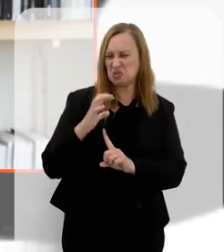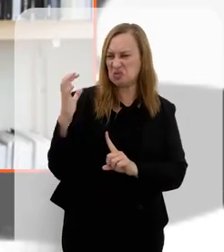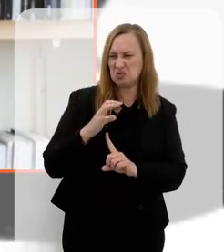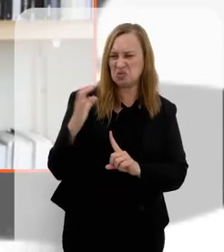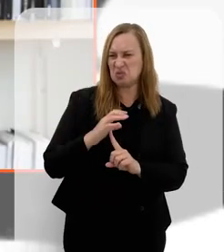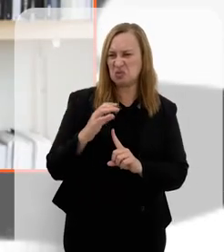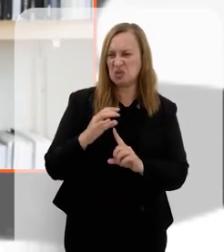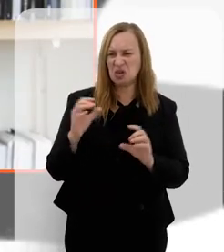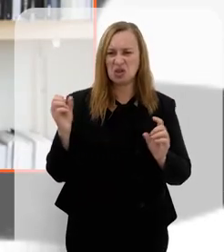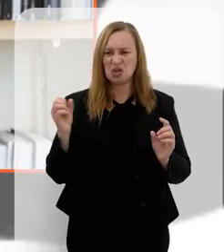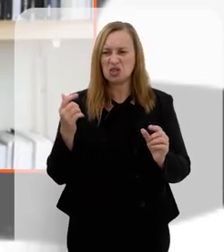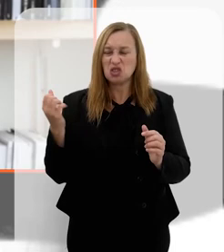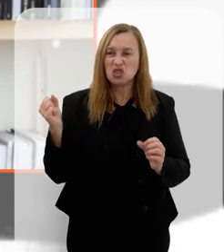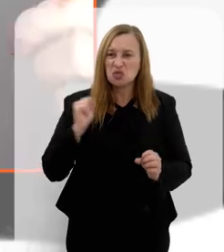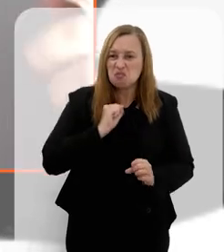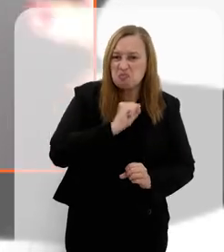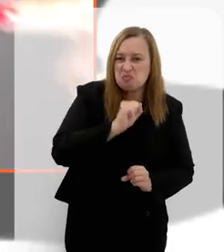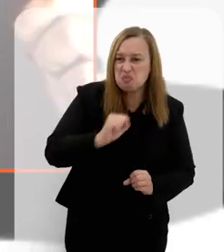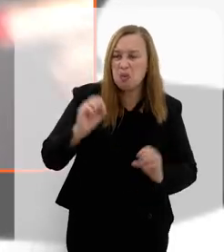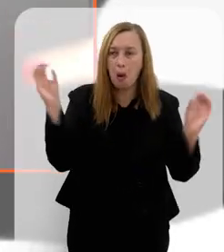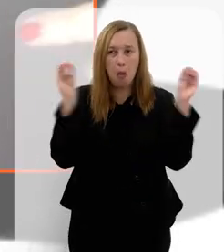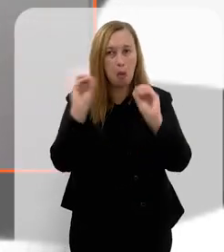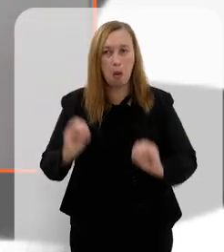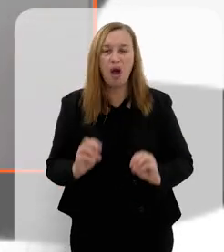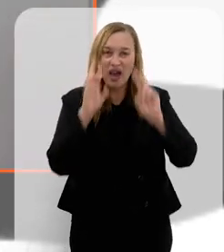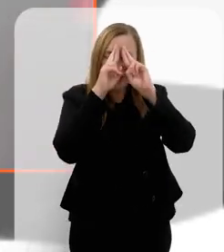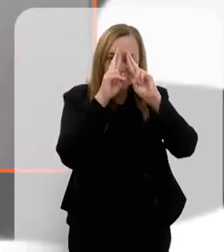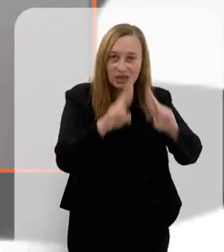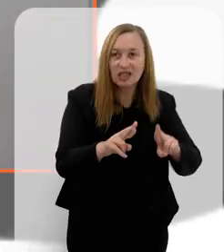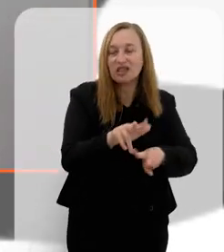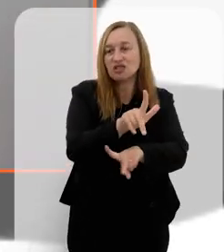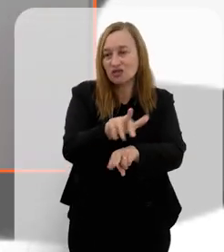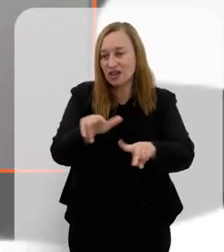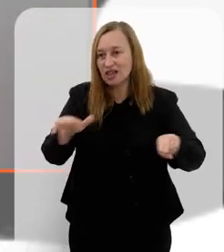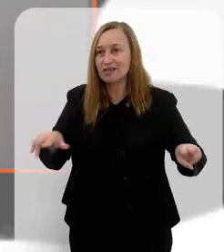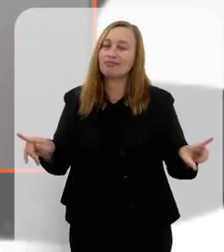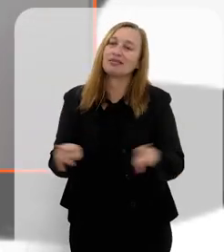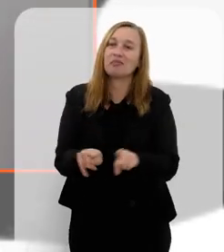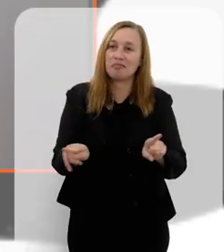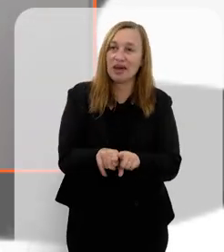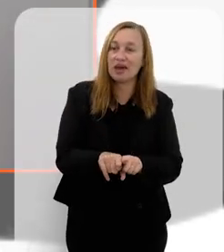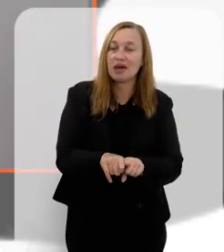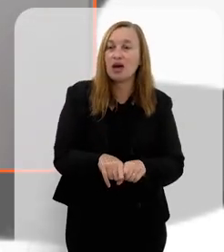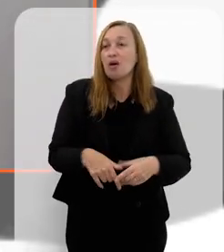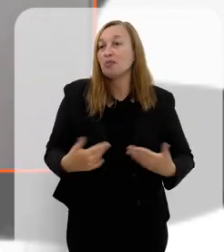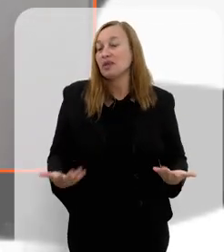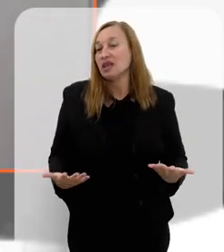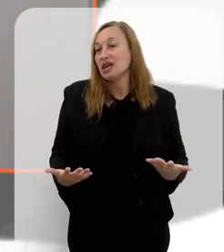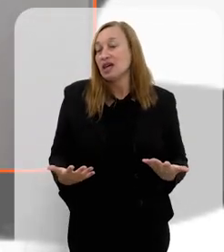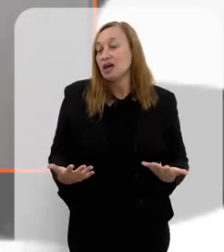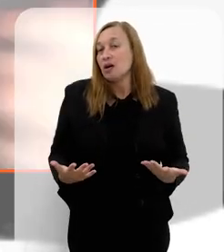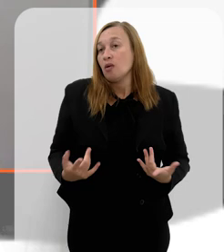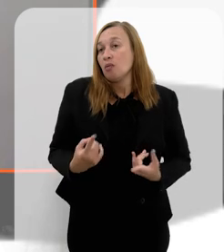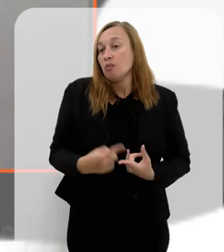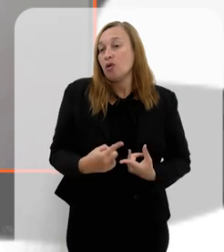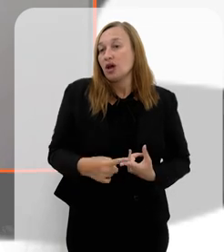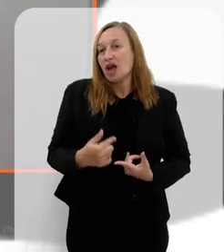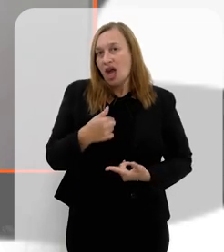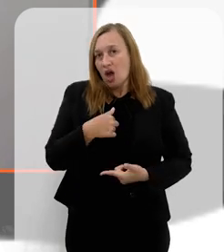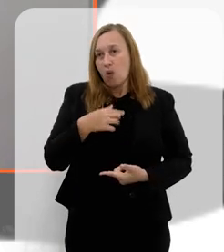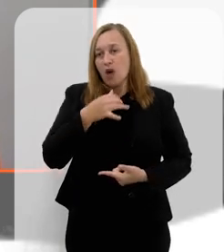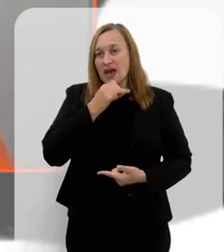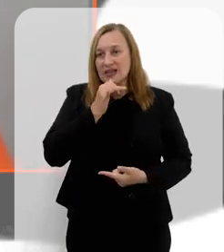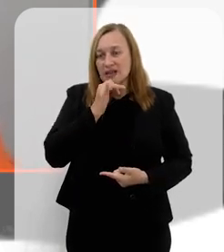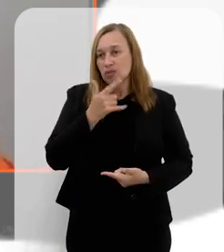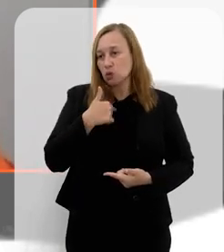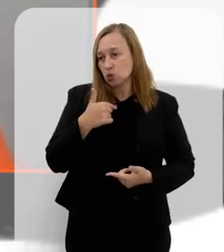de assassinato, né? Exatamente. E respeitando a diferença também, né? Porque assim, quando a